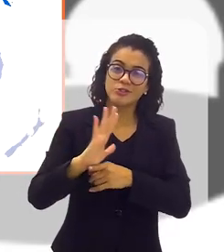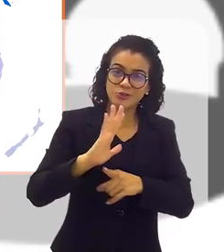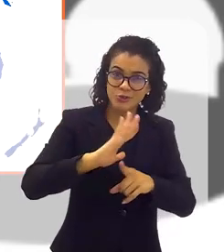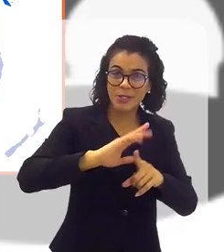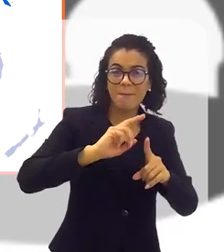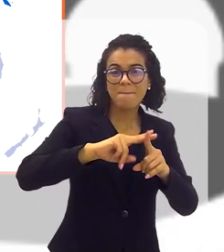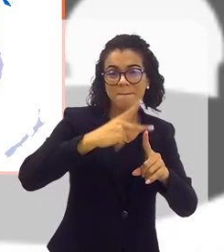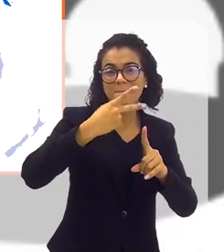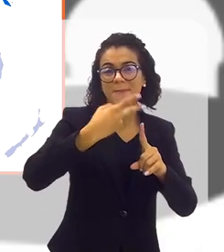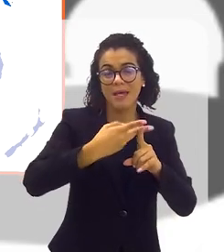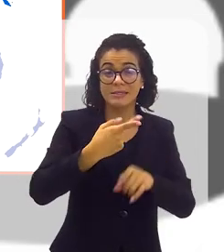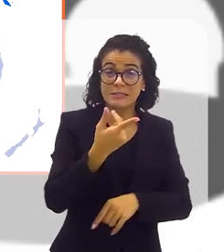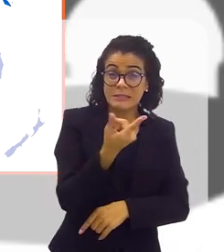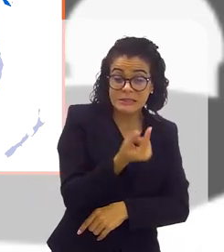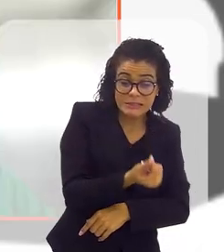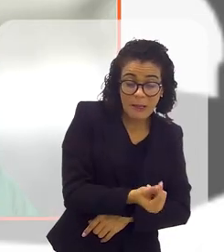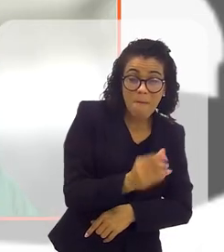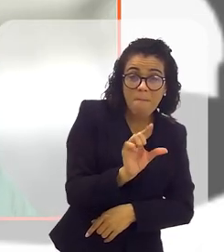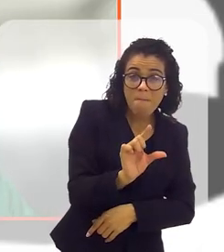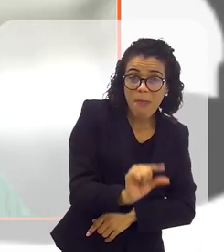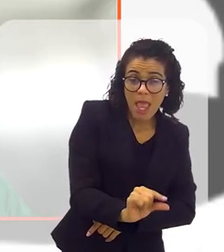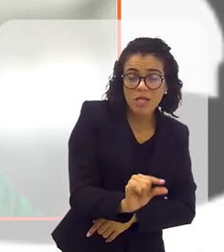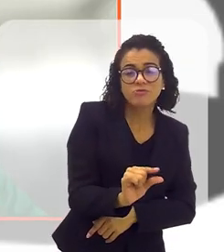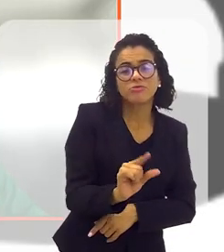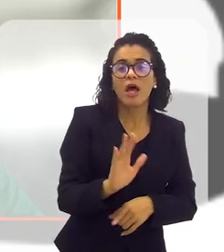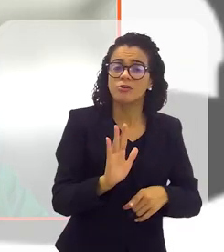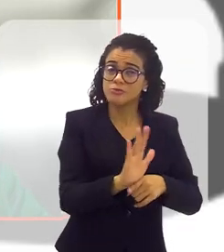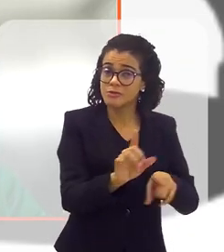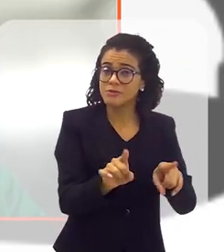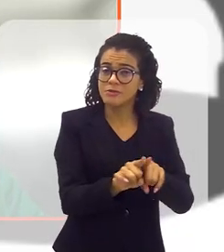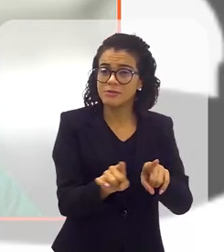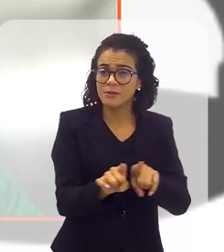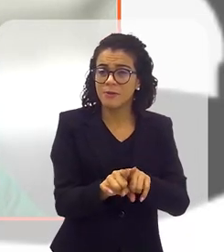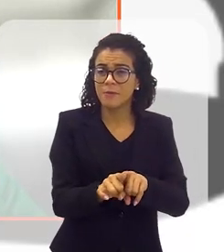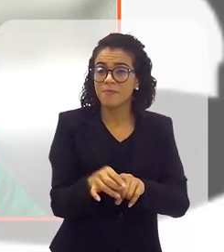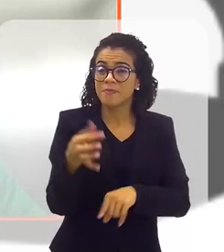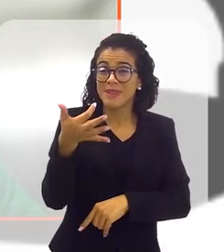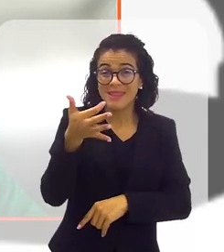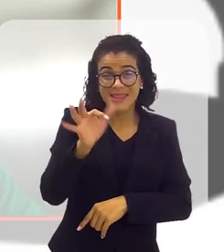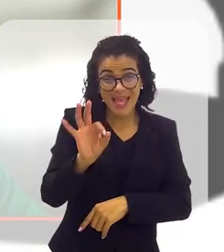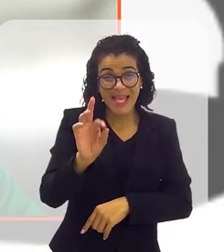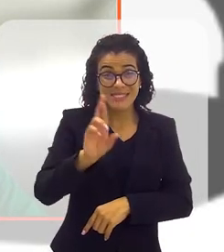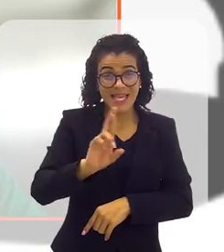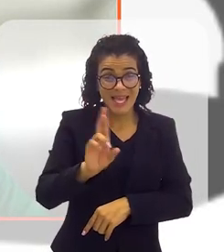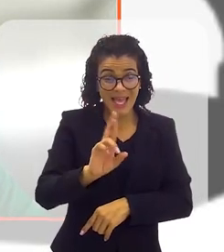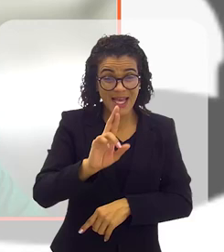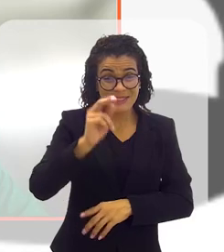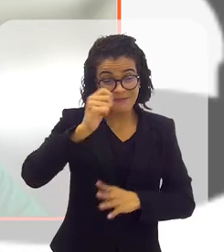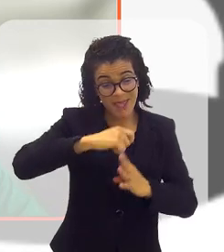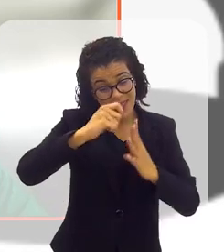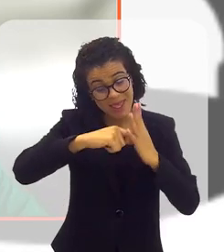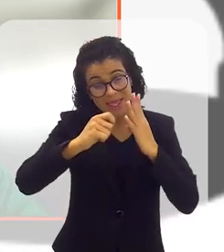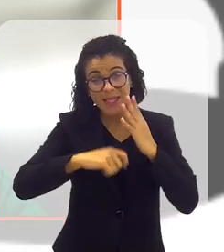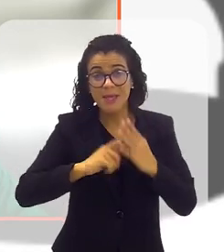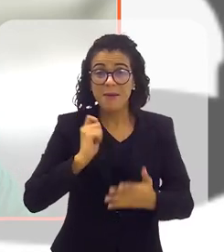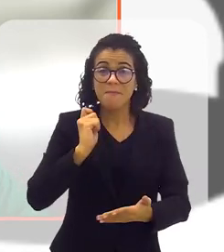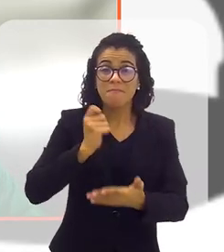ir de acordo com a capacidade dela e a que tem menos também. E olha, R$ 10 Exatamente. no mês paga